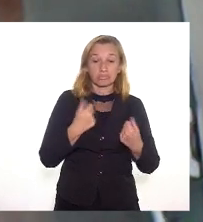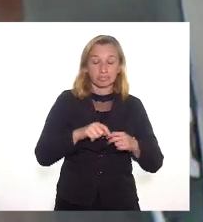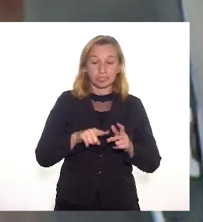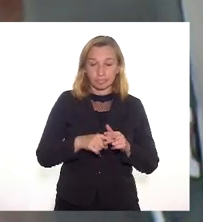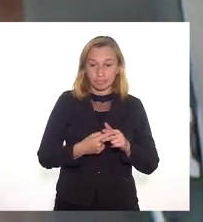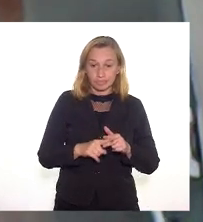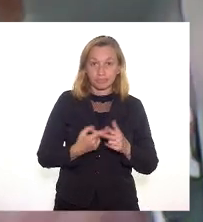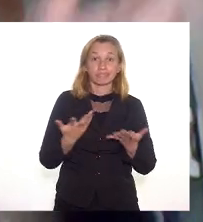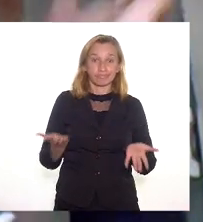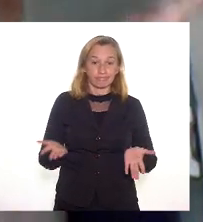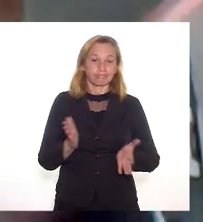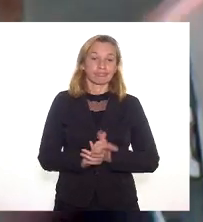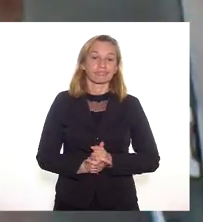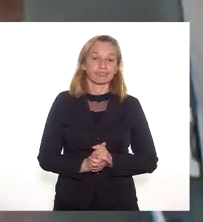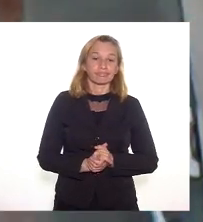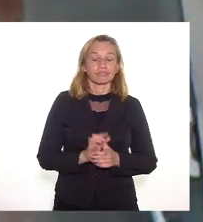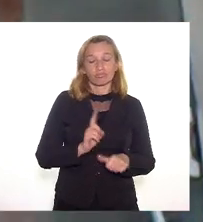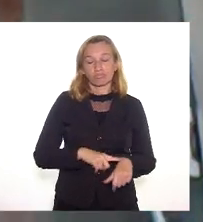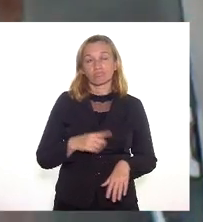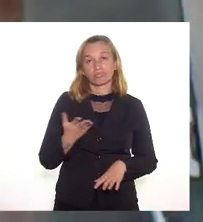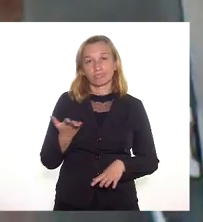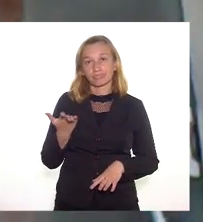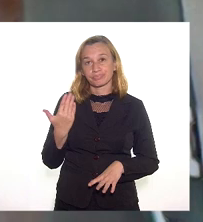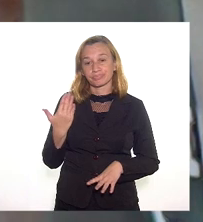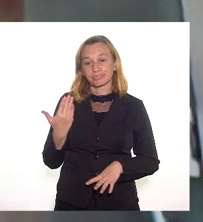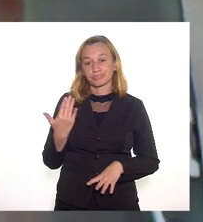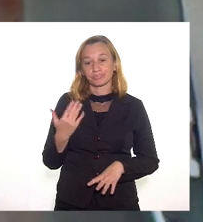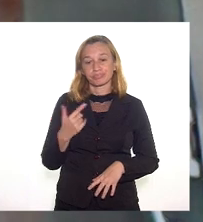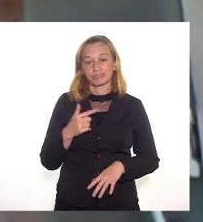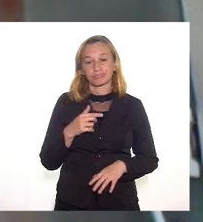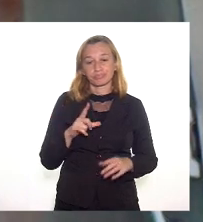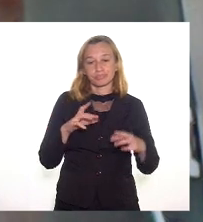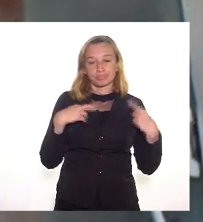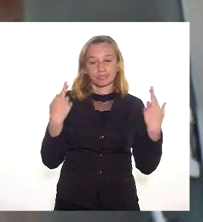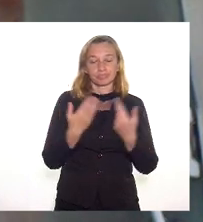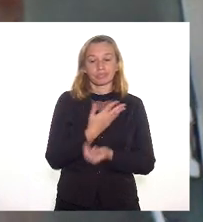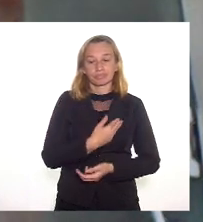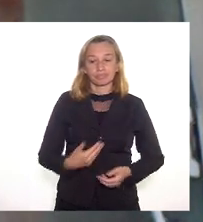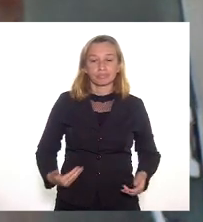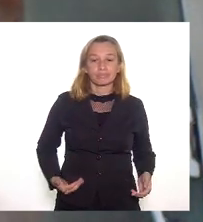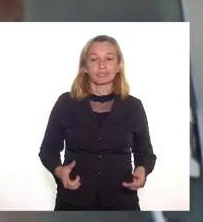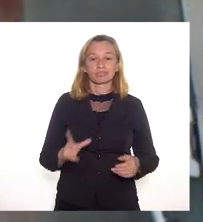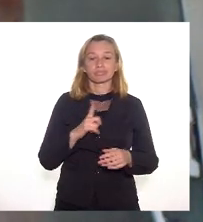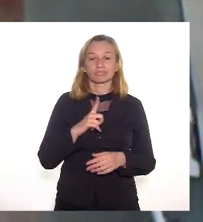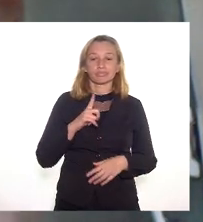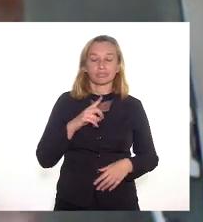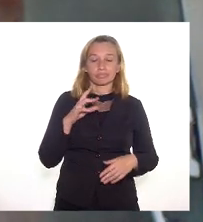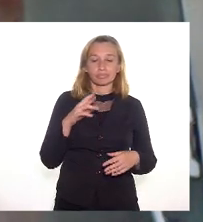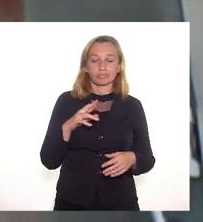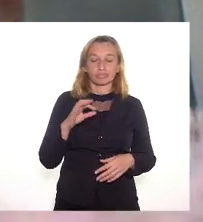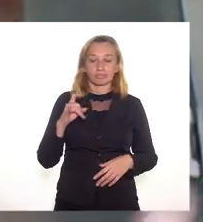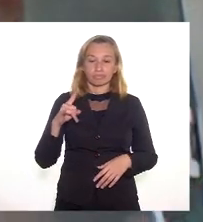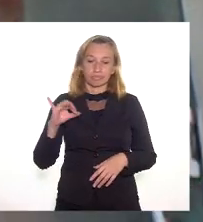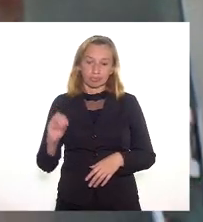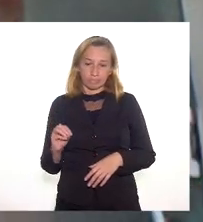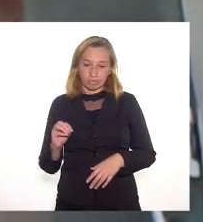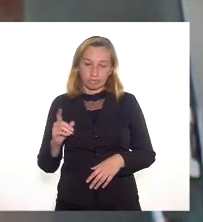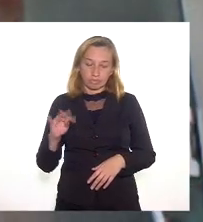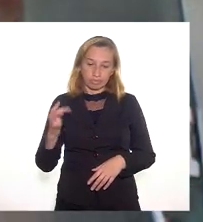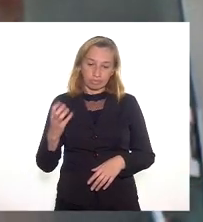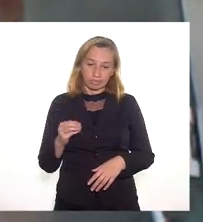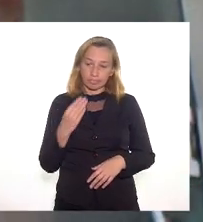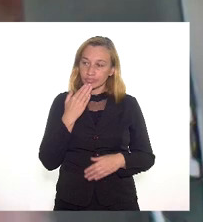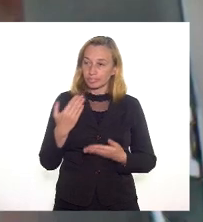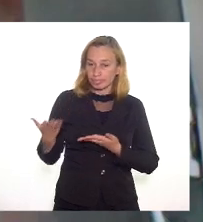Inclusive eu tive há um tempo atrás, foi a primeira audiência que eu tive com o governador atual, o Cláudio Castro, eu pedi que fosse fazer uma